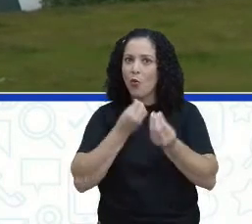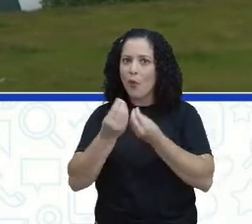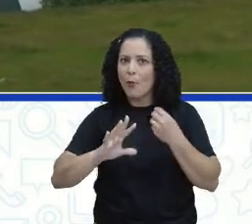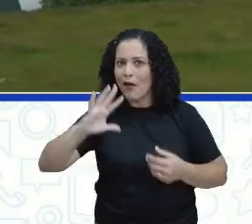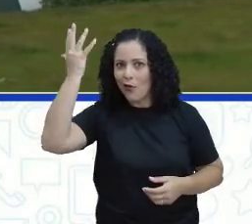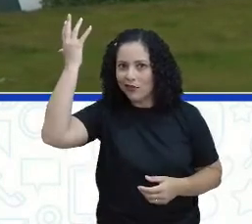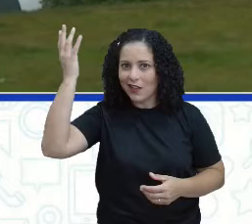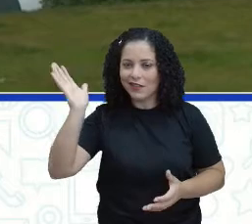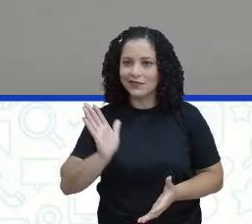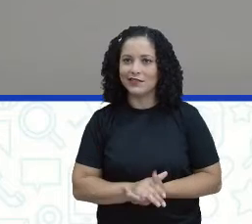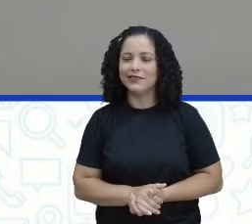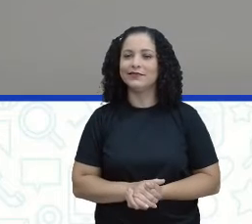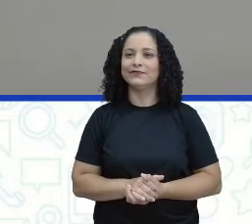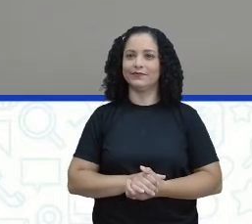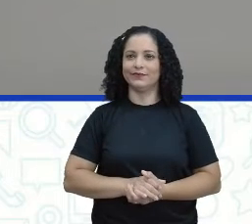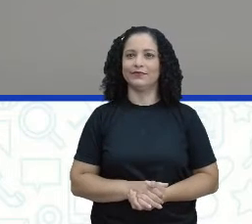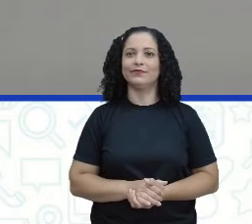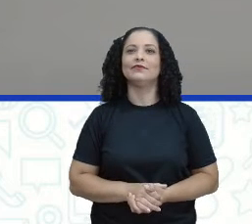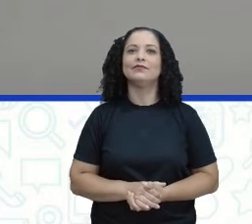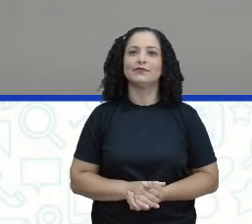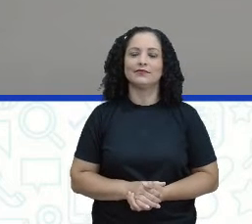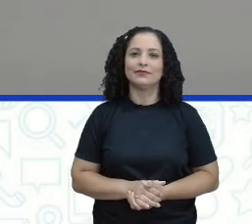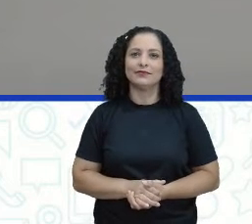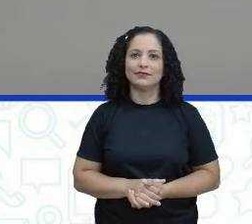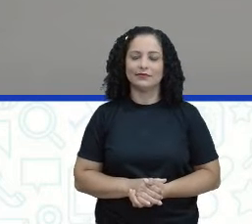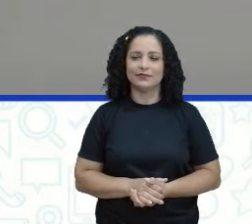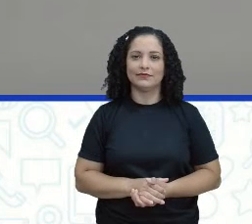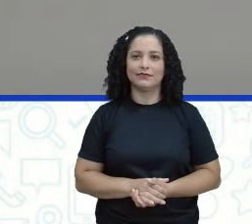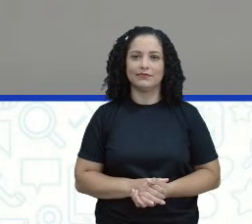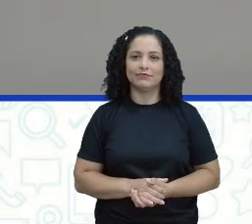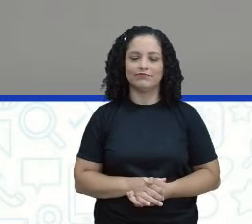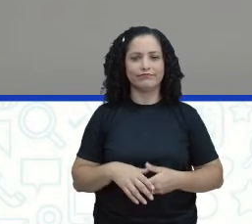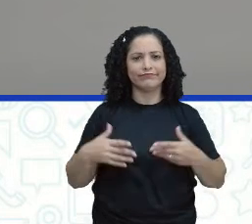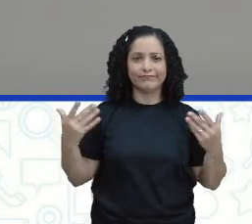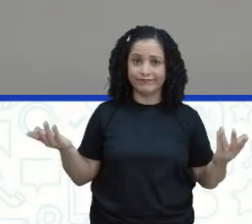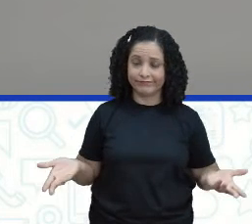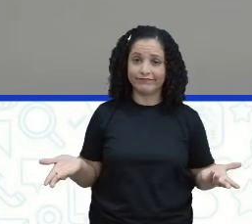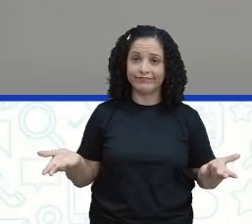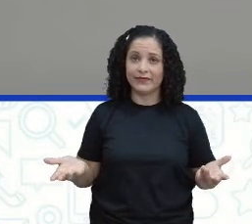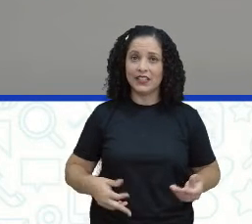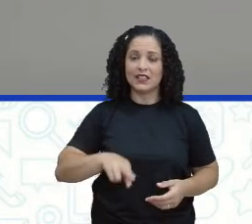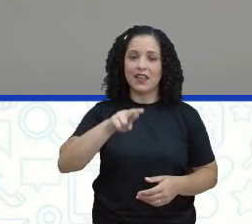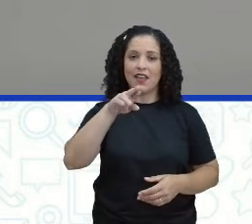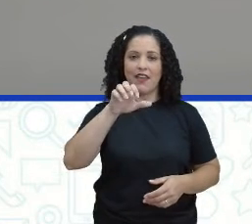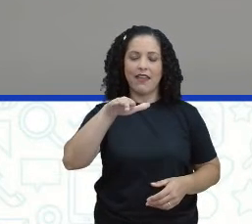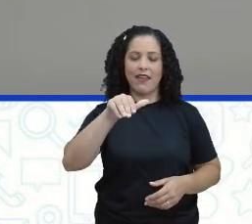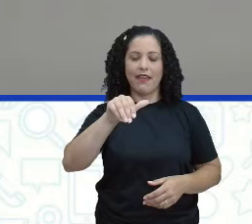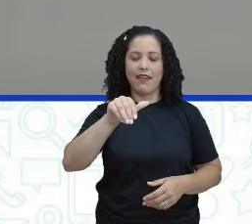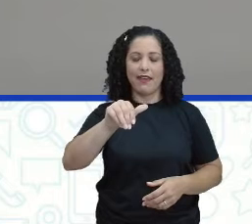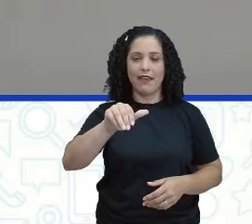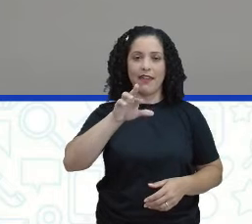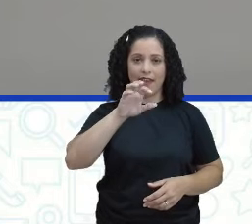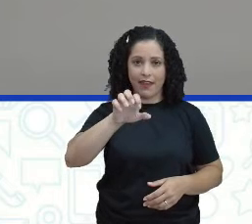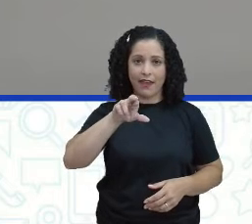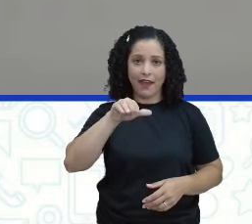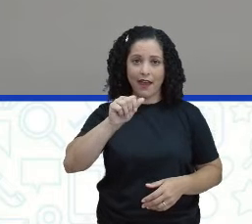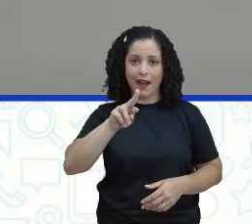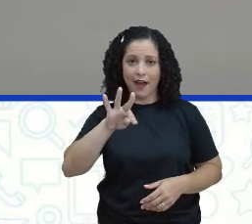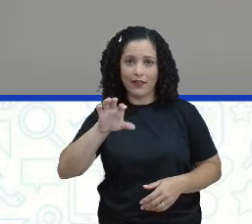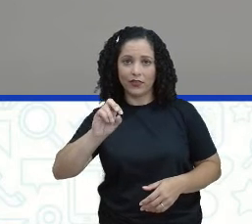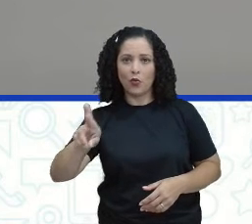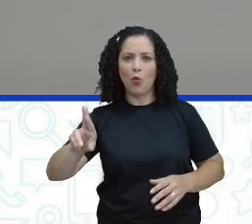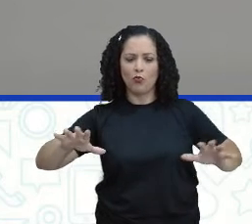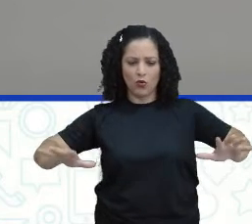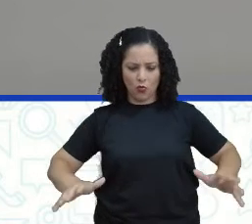acontece? Vamos lá. Então, ó, um reator nuclear, ele é essa peça aí, que é a peça principal